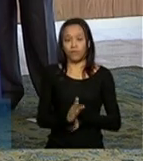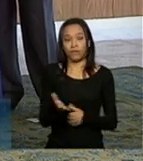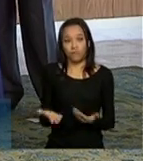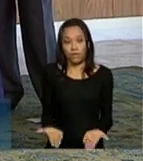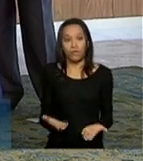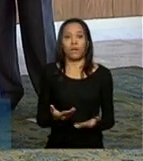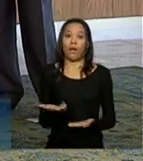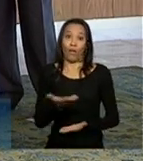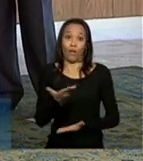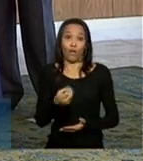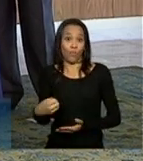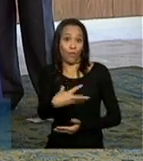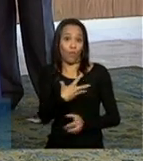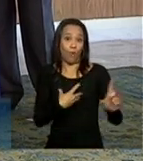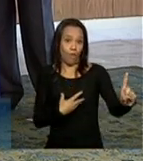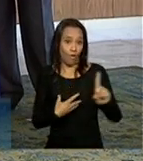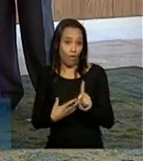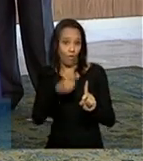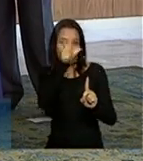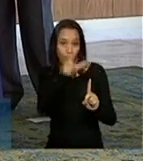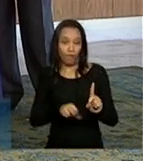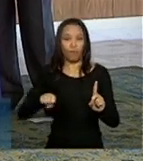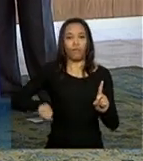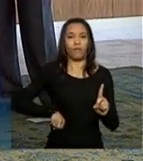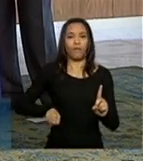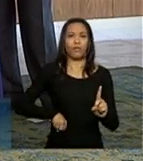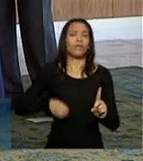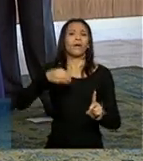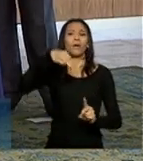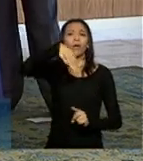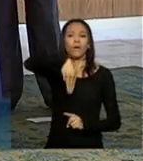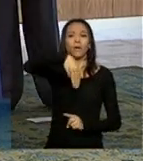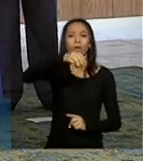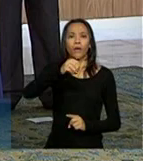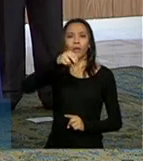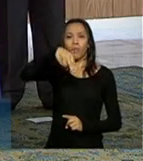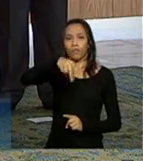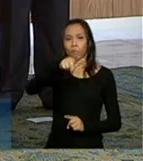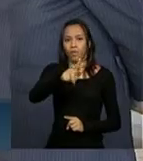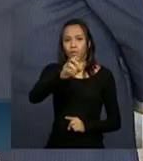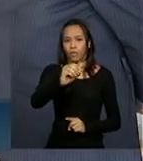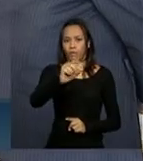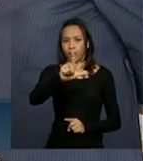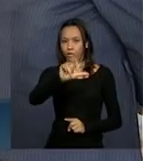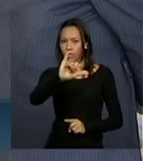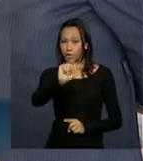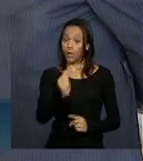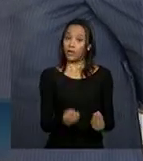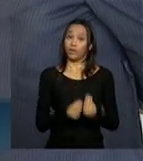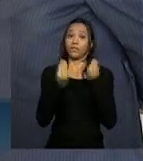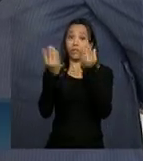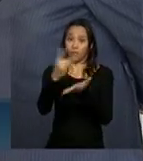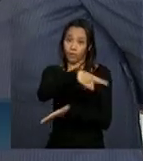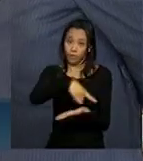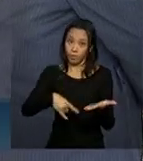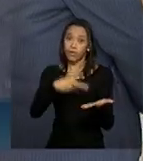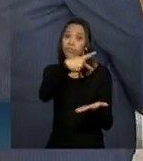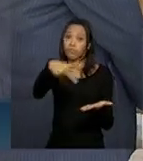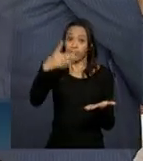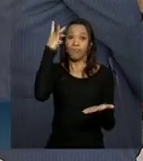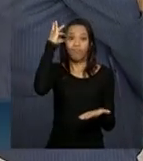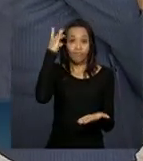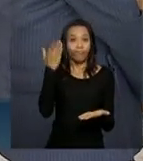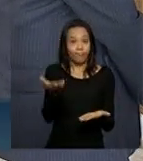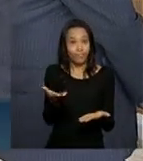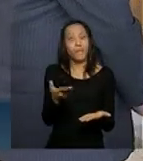da nova embaixadora da Mongólia. Ela entrega a carta credencial à presidenta Dilma Rousseff para